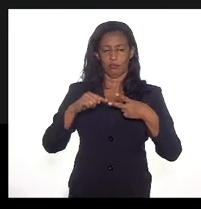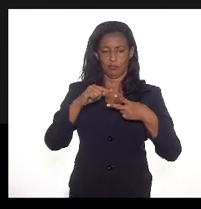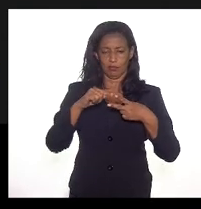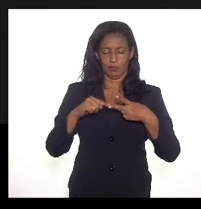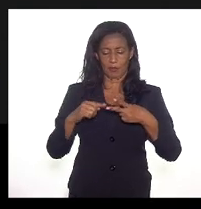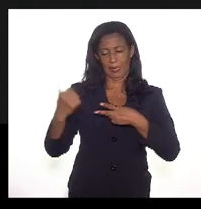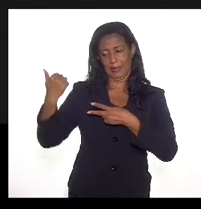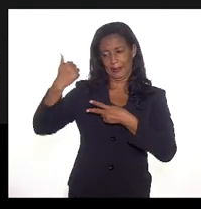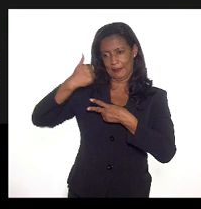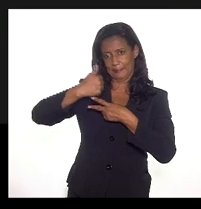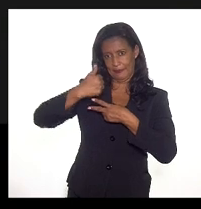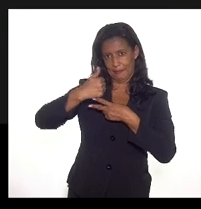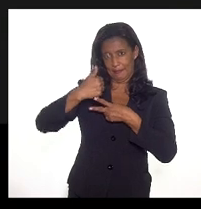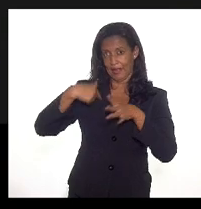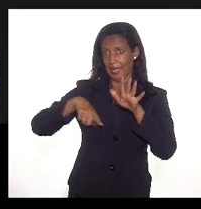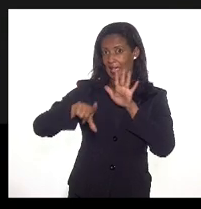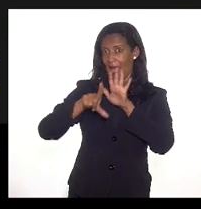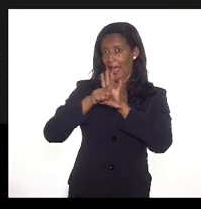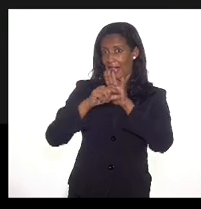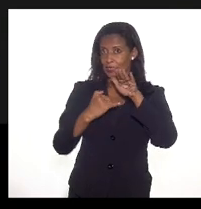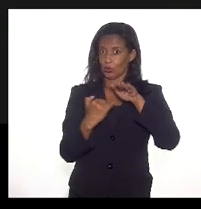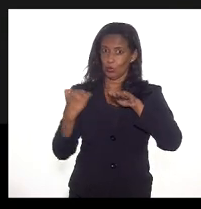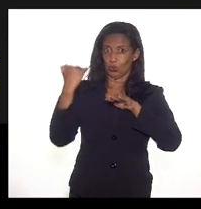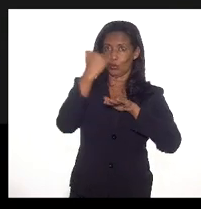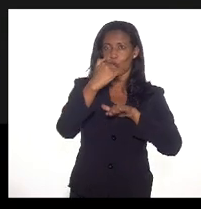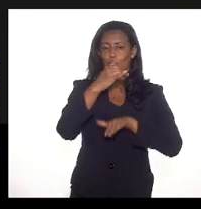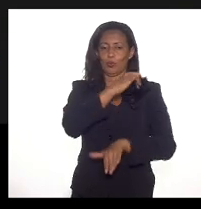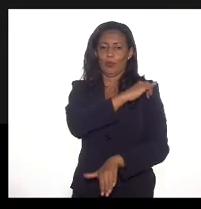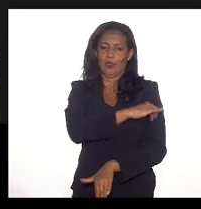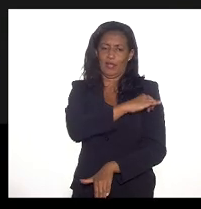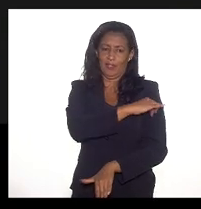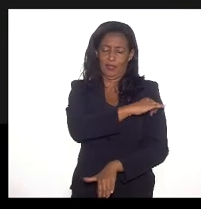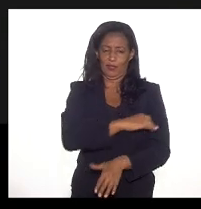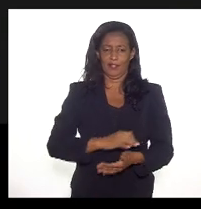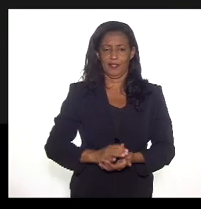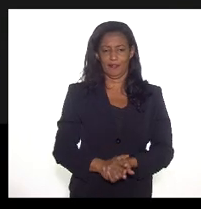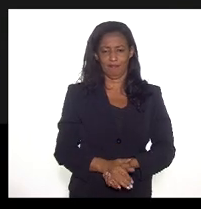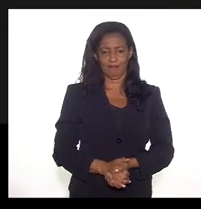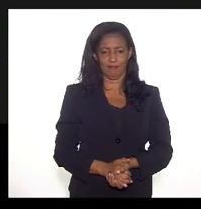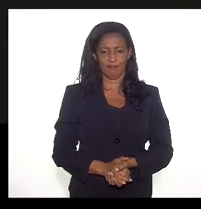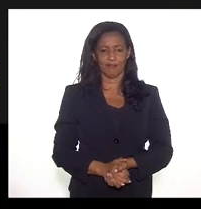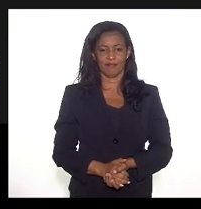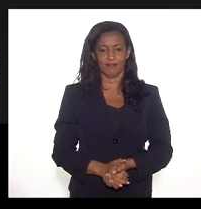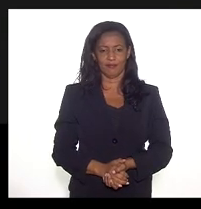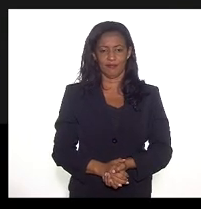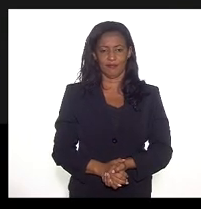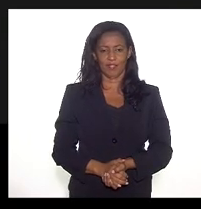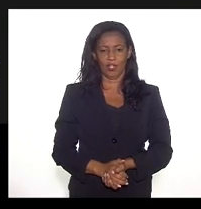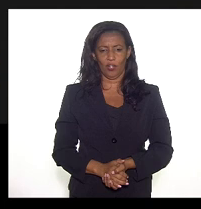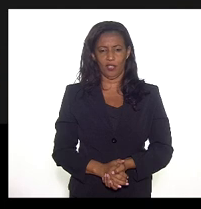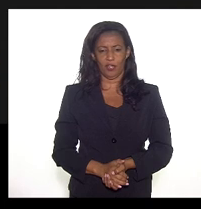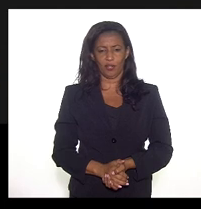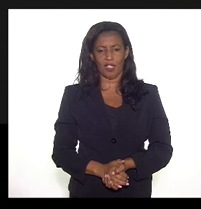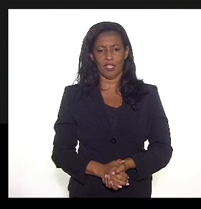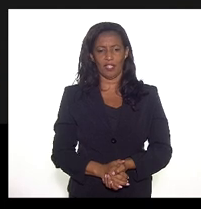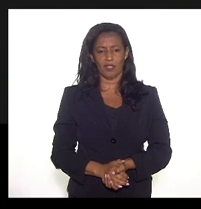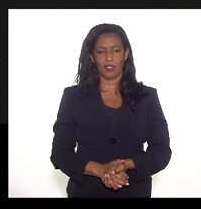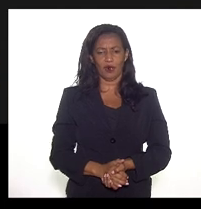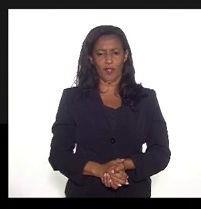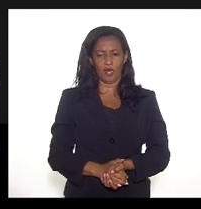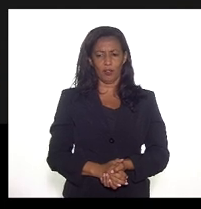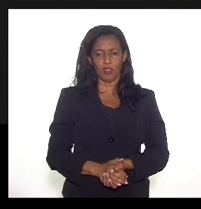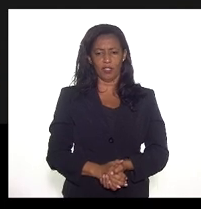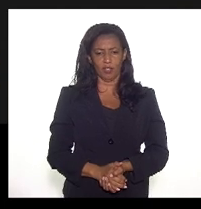que tem a lei Supera Rio, 9191 de 21. Né? Então, talvez ele devesse